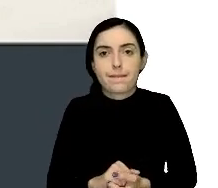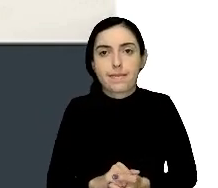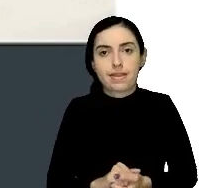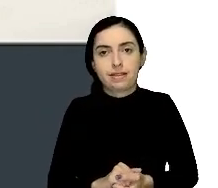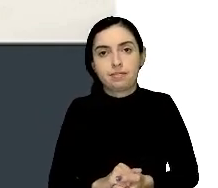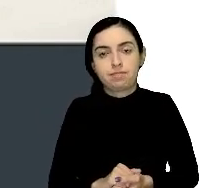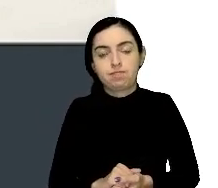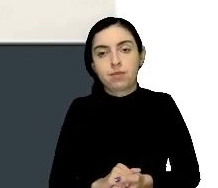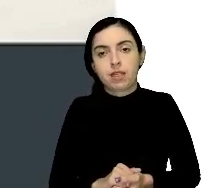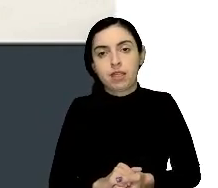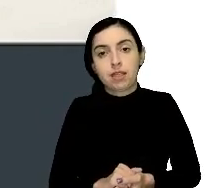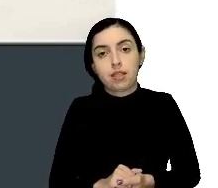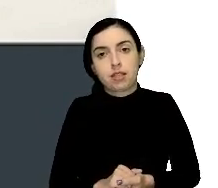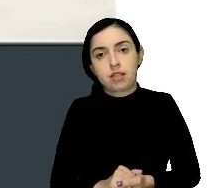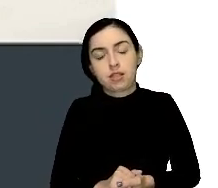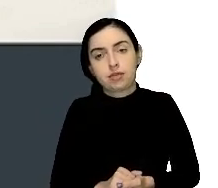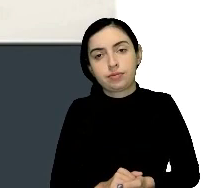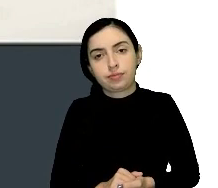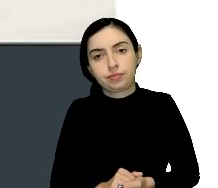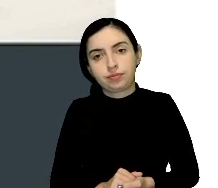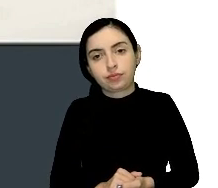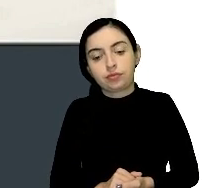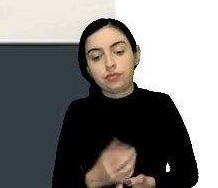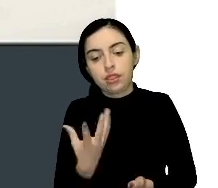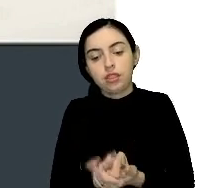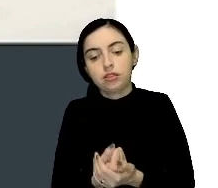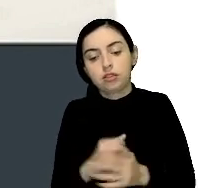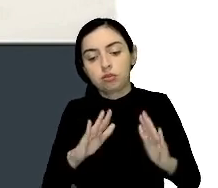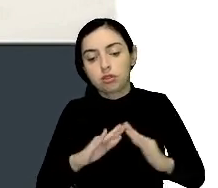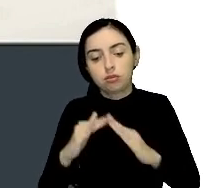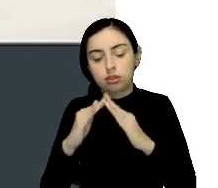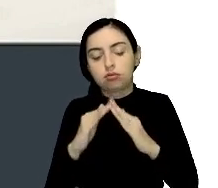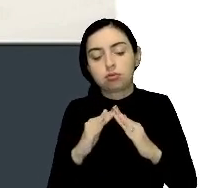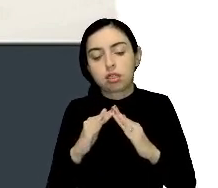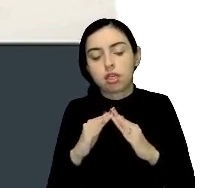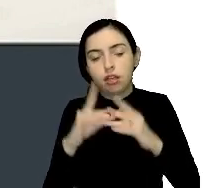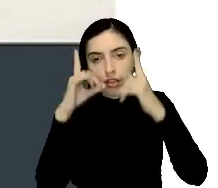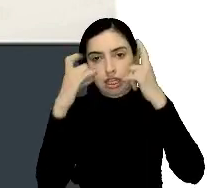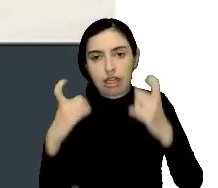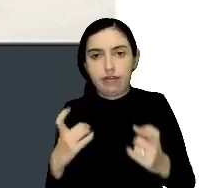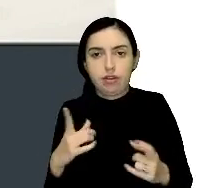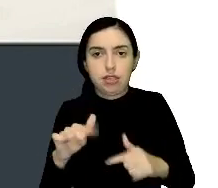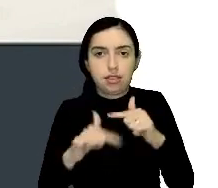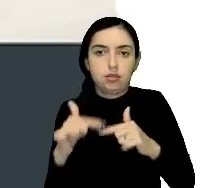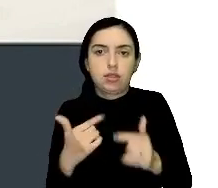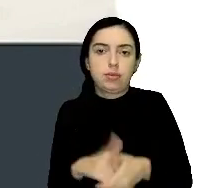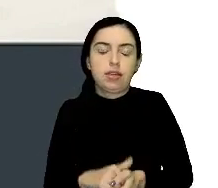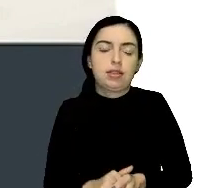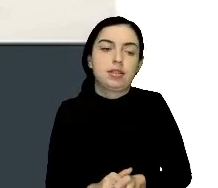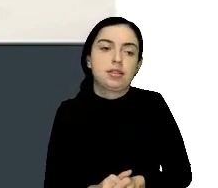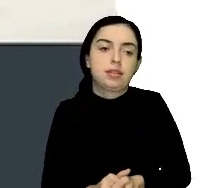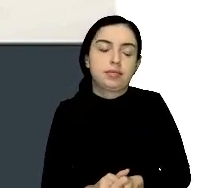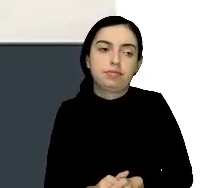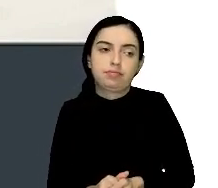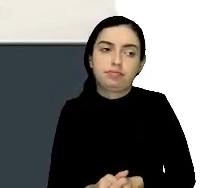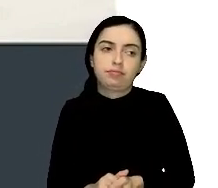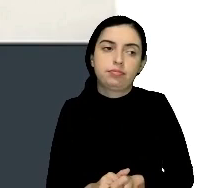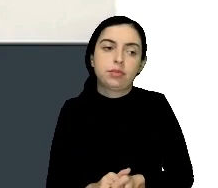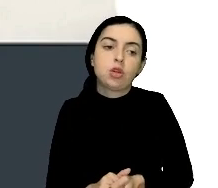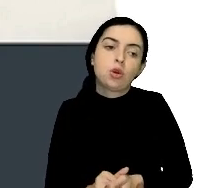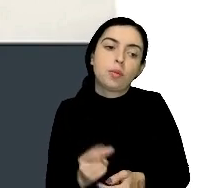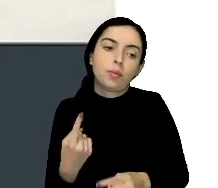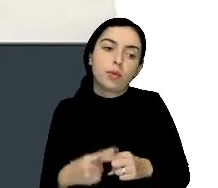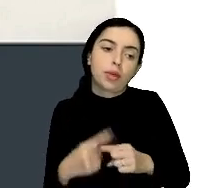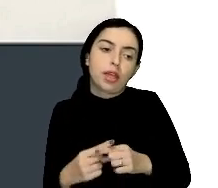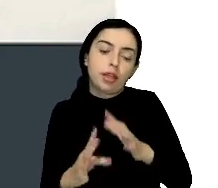Então, nesse caso aqui, a garantia de autorização de residência é para quem sofrer violação trabalhista por conta da condição migratória.